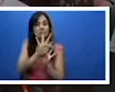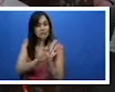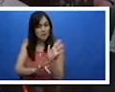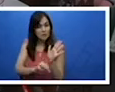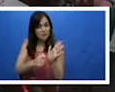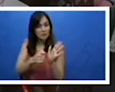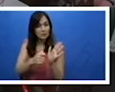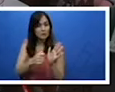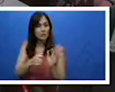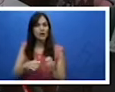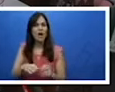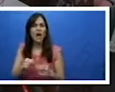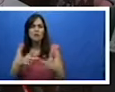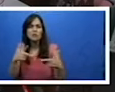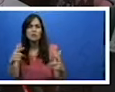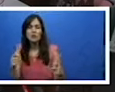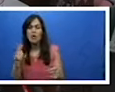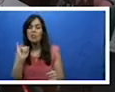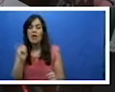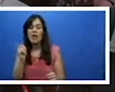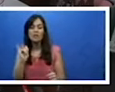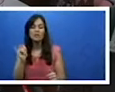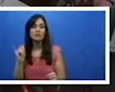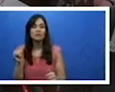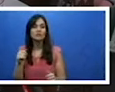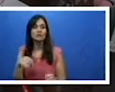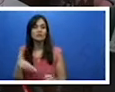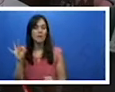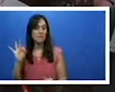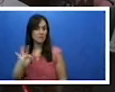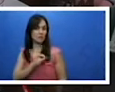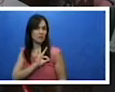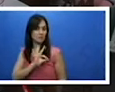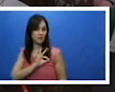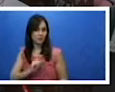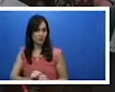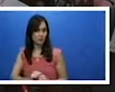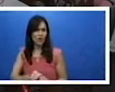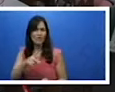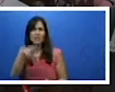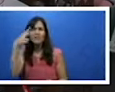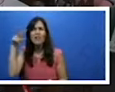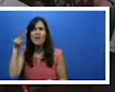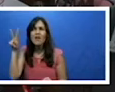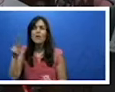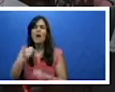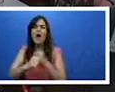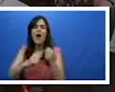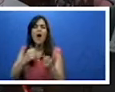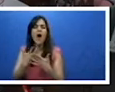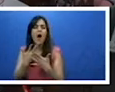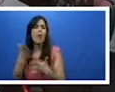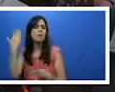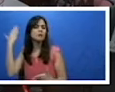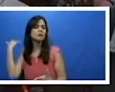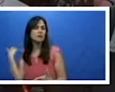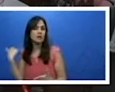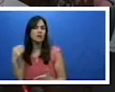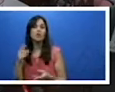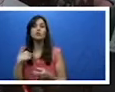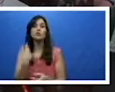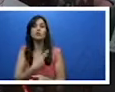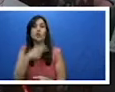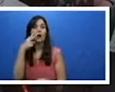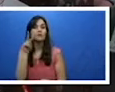policial, outras pistas. Vocês se lembram da aula anterior, de uma das aulas anteriores que nós vimos, aquele